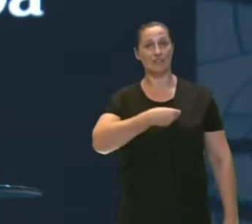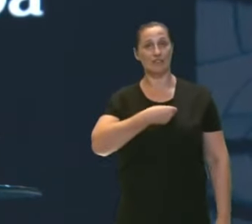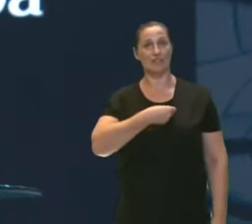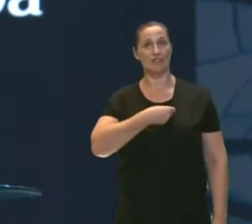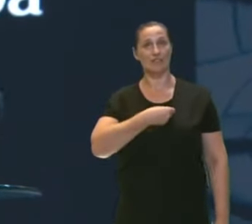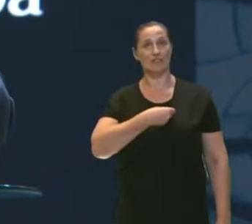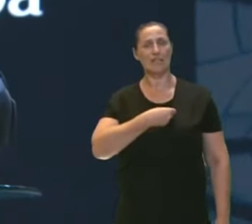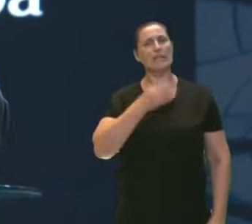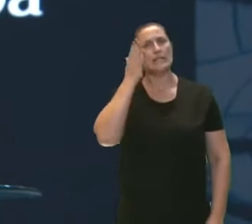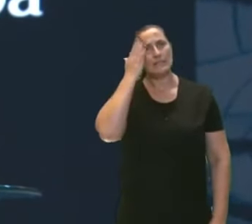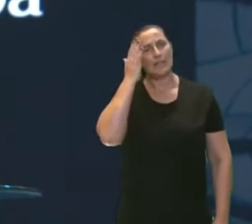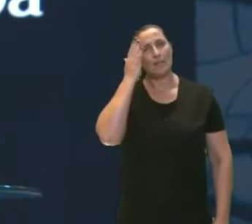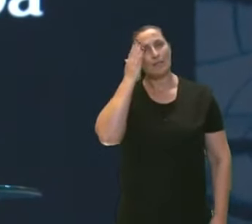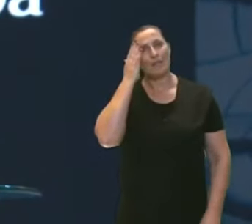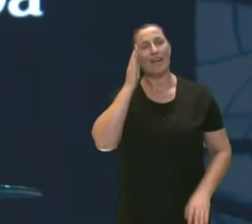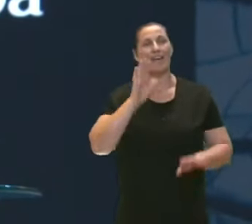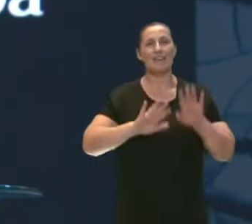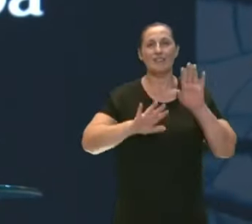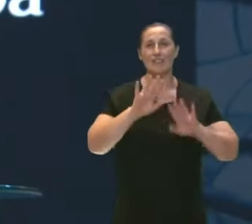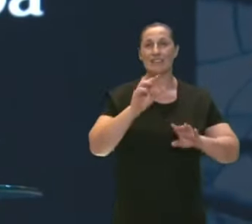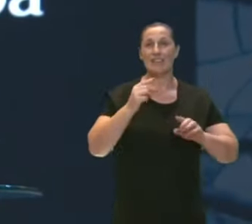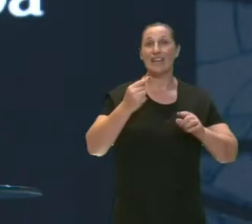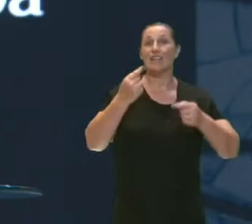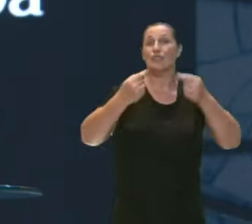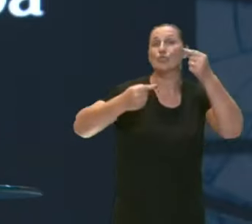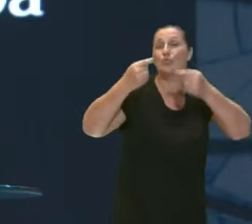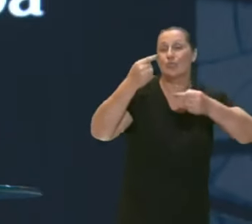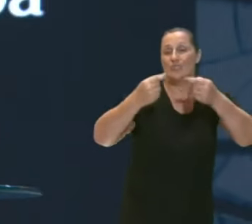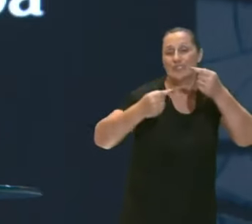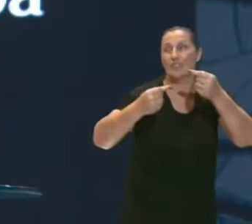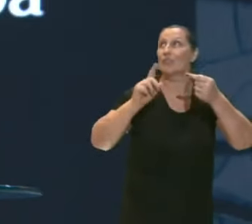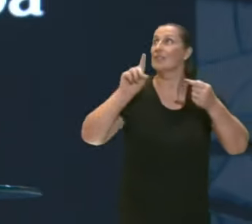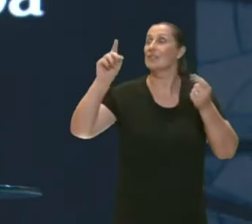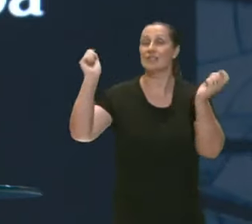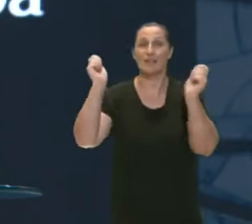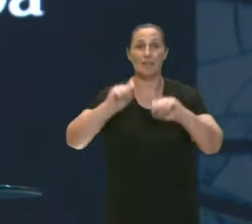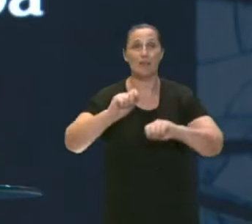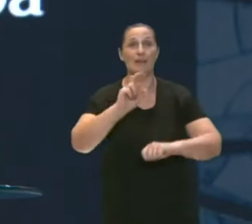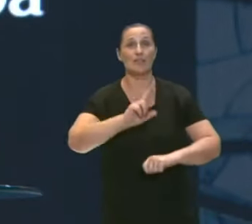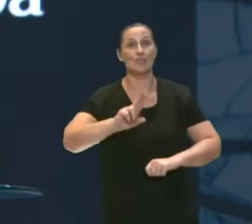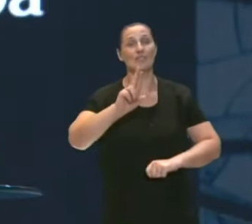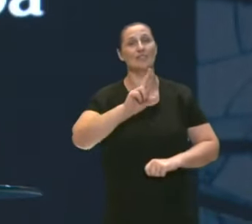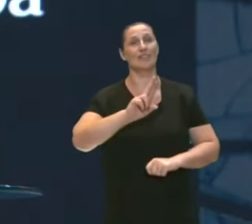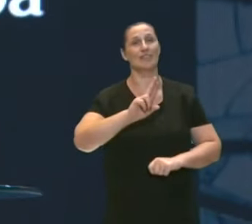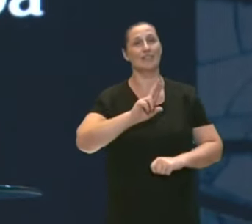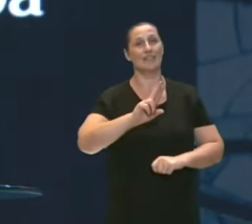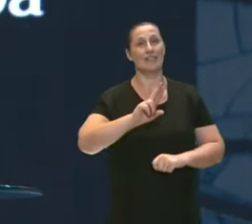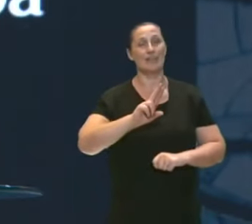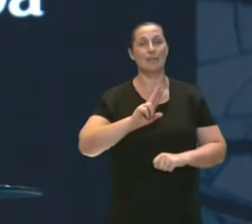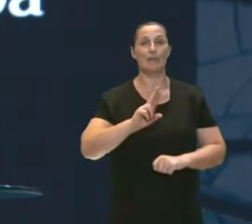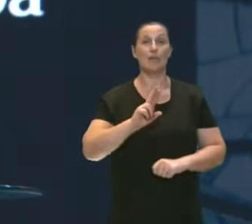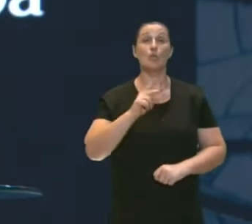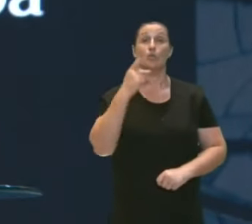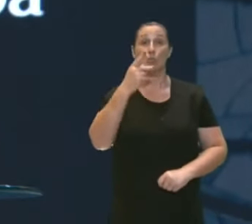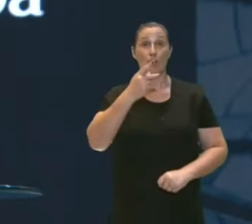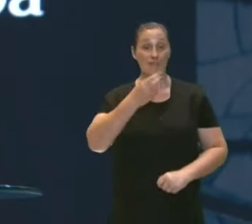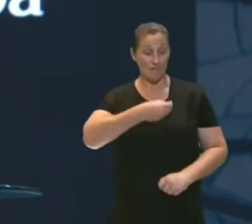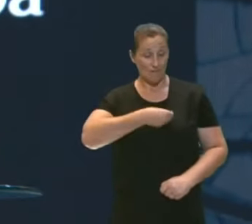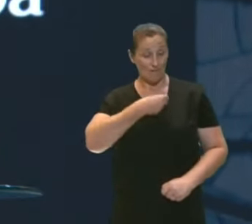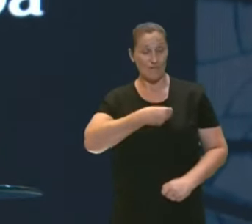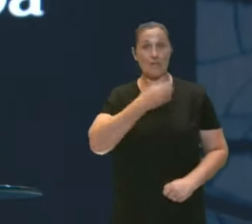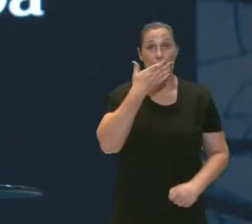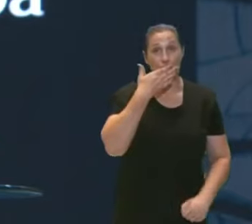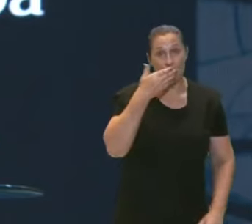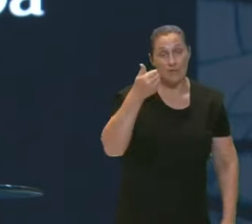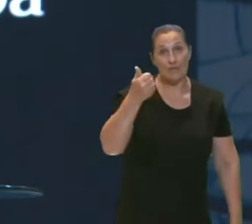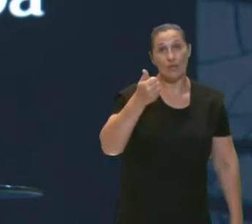até as discussões que nós já tivemos para construir você, tua vida, moldar você